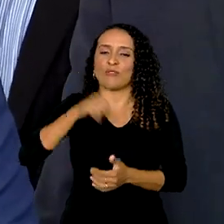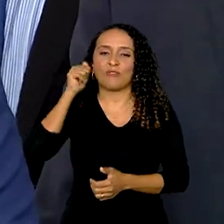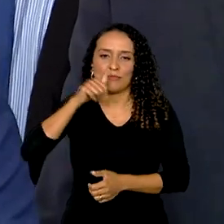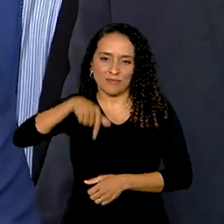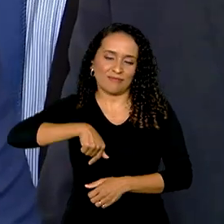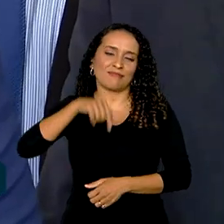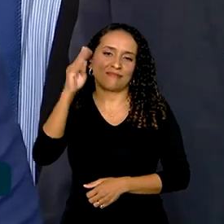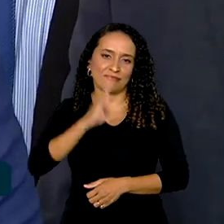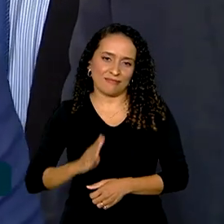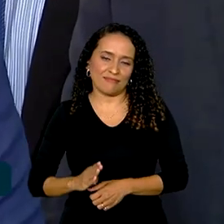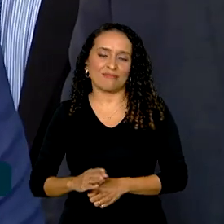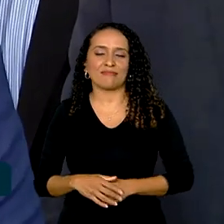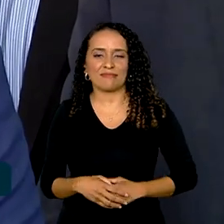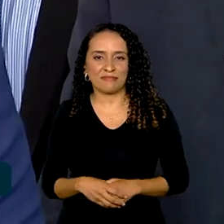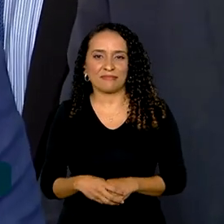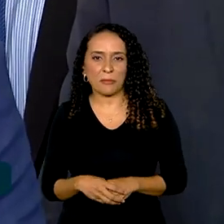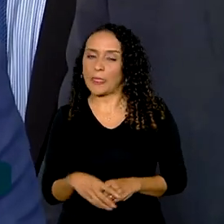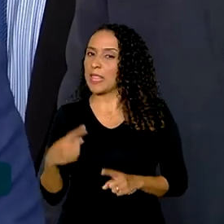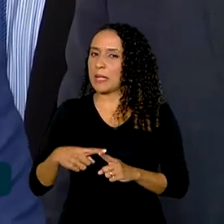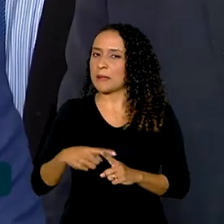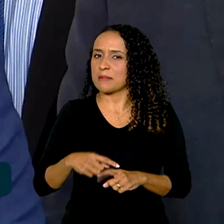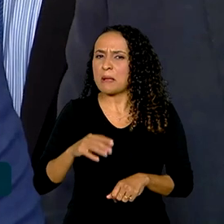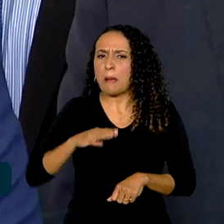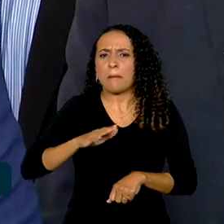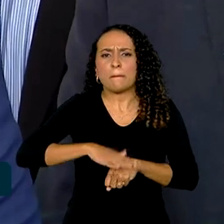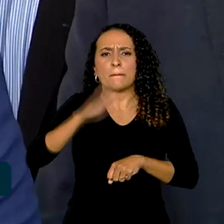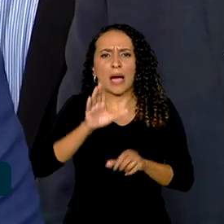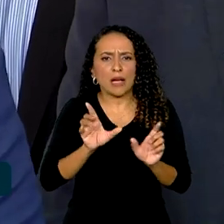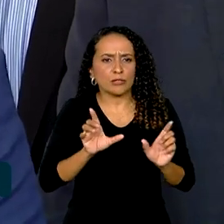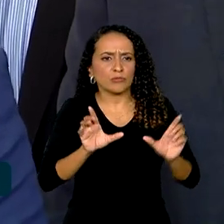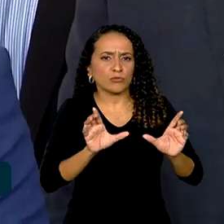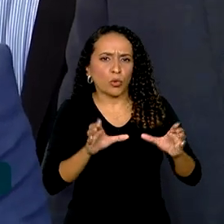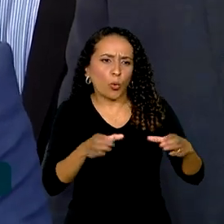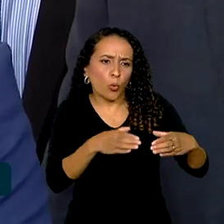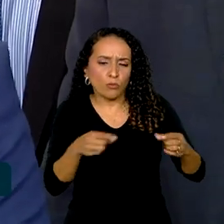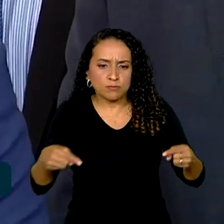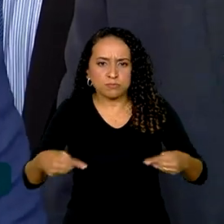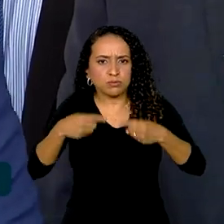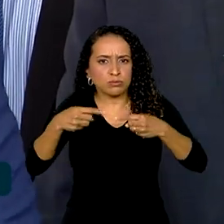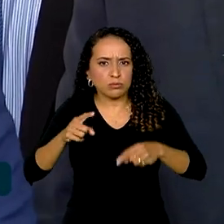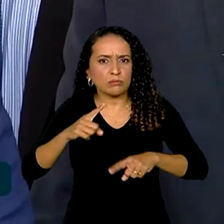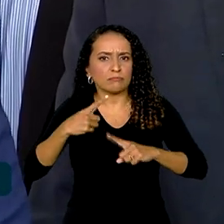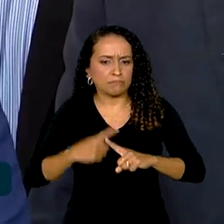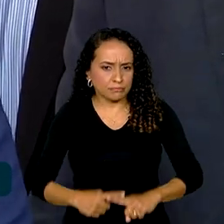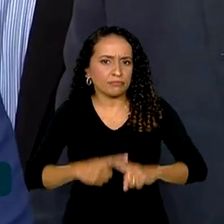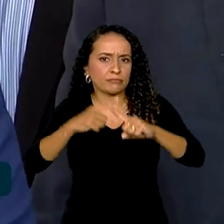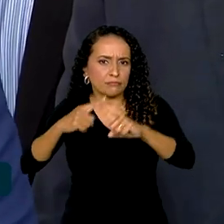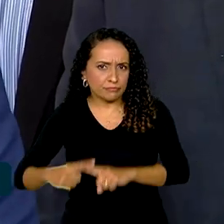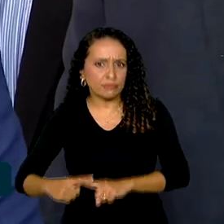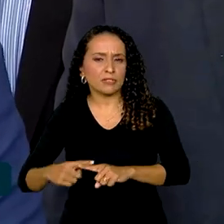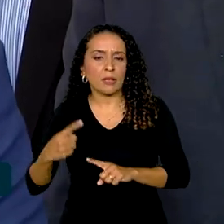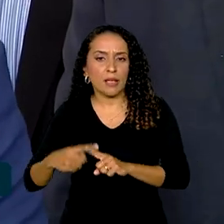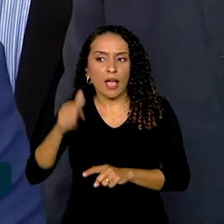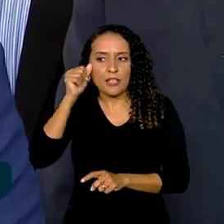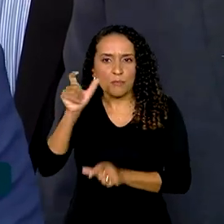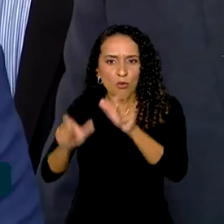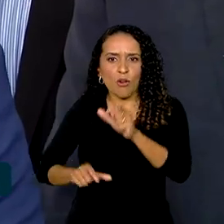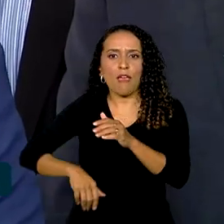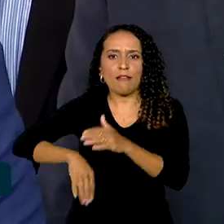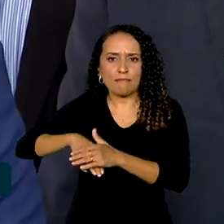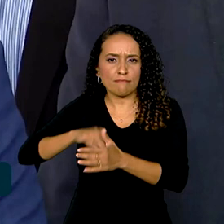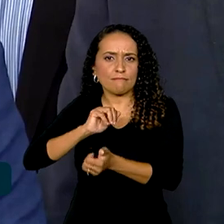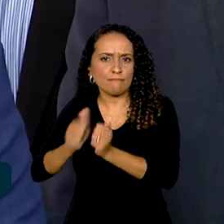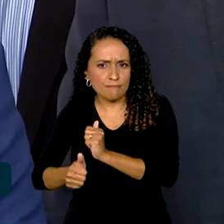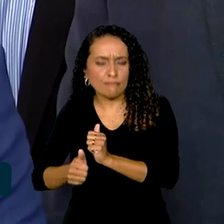país, onde mais clubes disputando competições, mais competições para que as atletas possam estarem